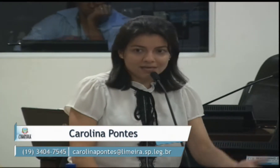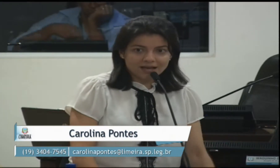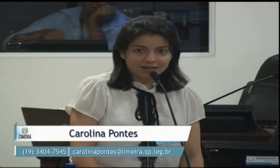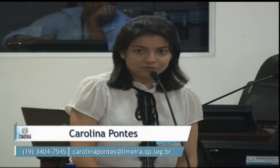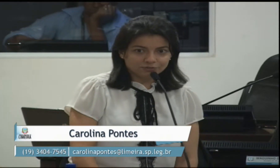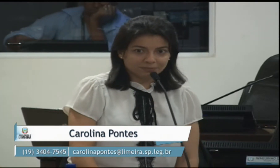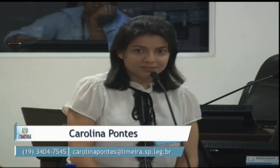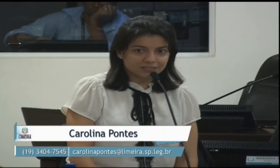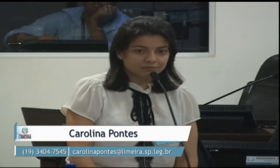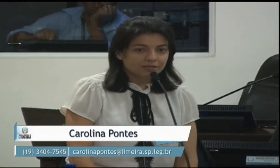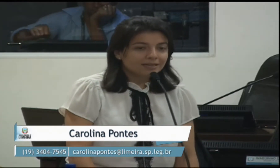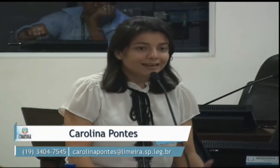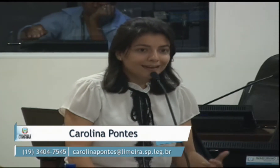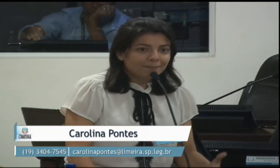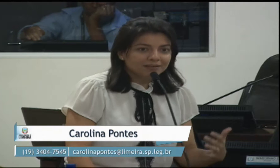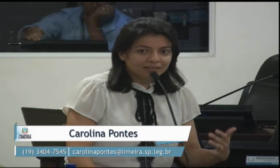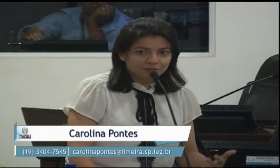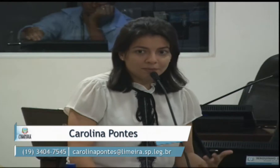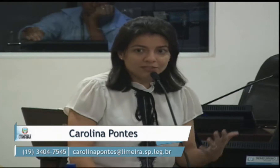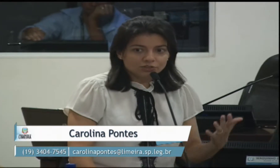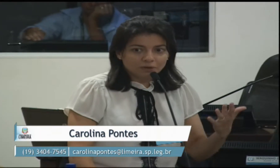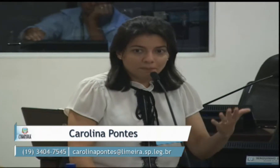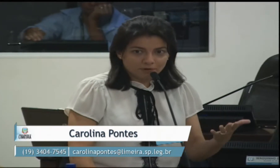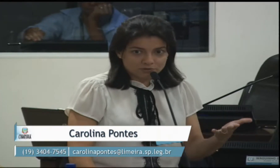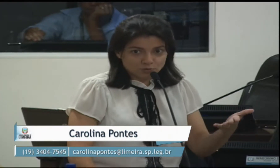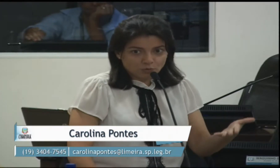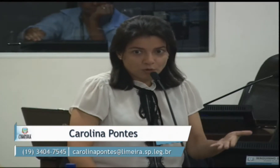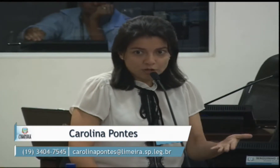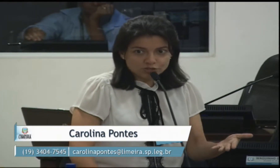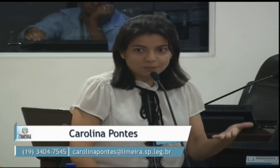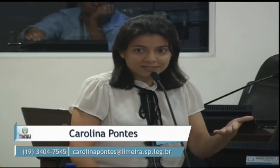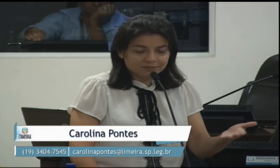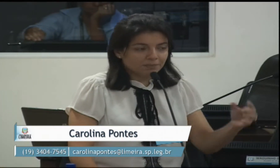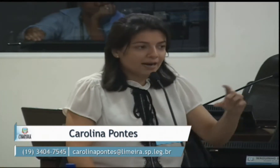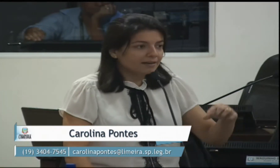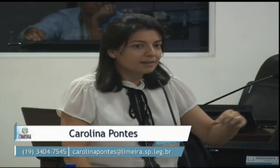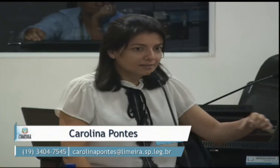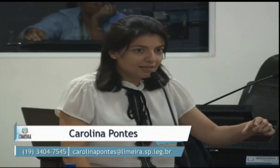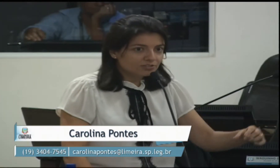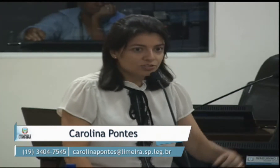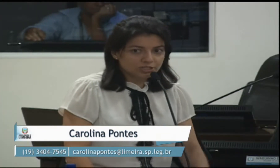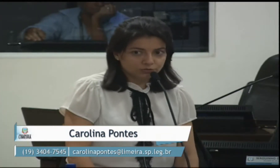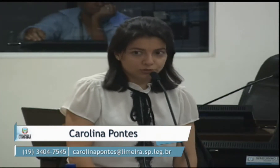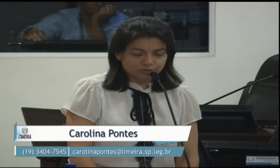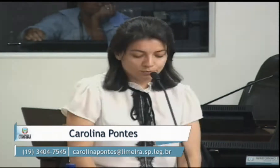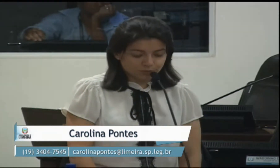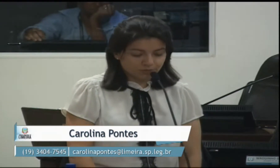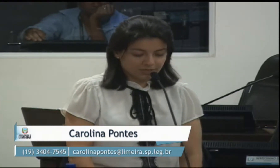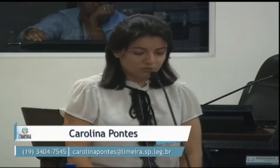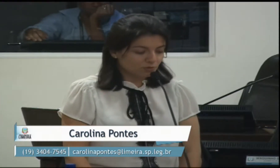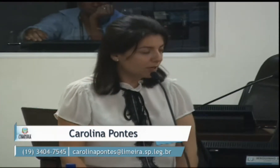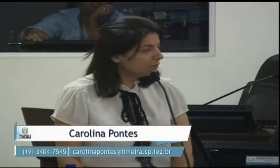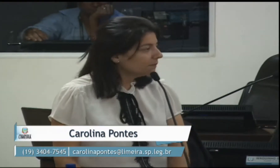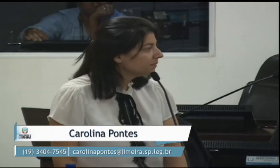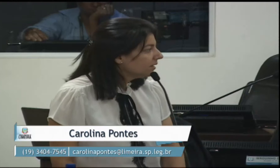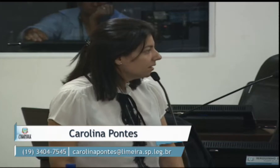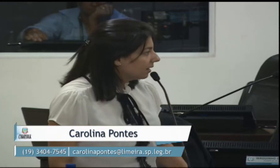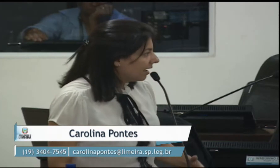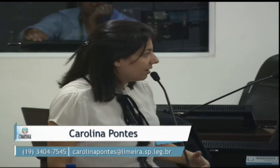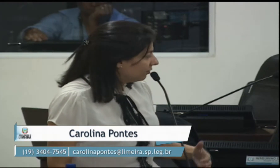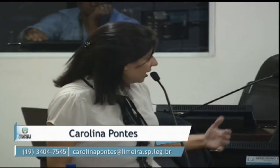é a minha área de formação e, lamentavelmente, eu não posso hoje participar, neste ano de